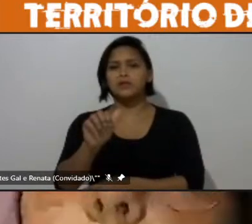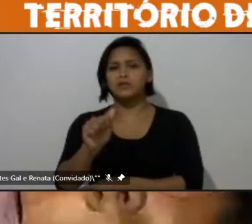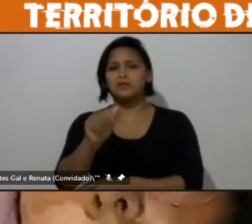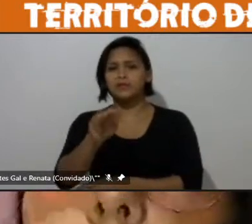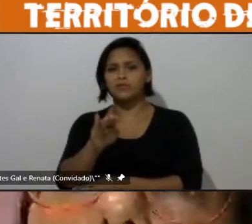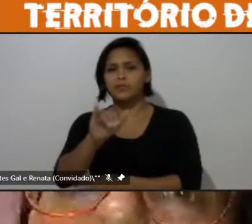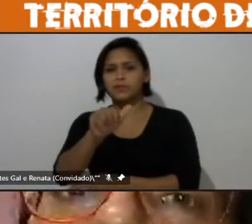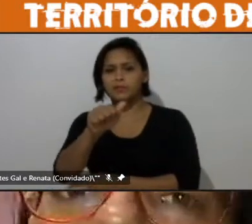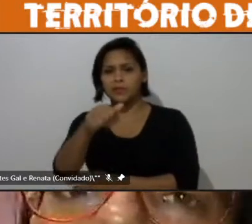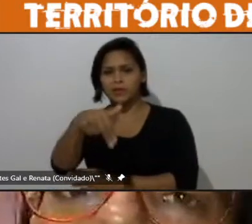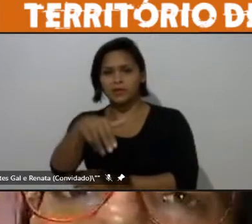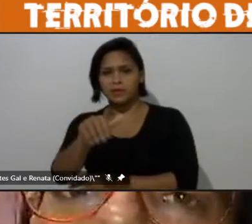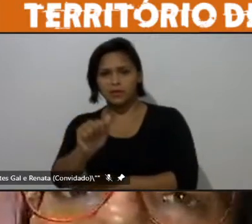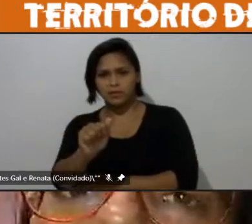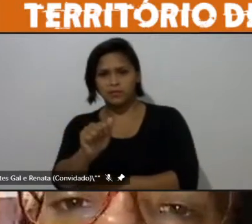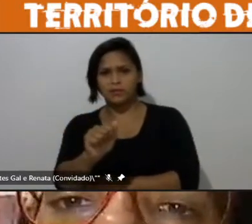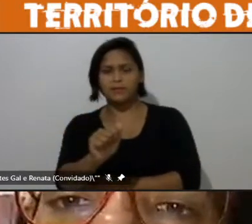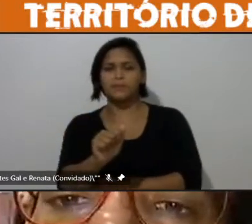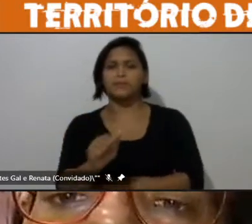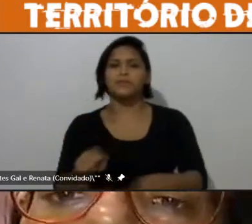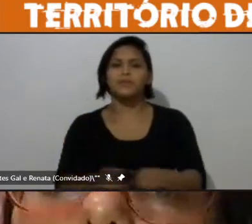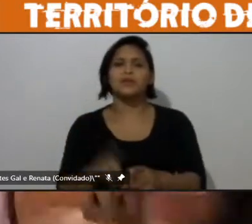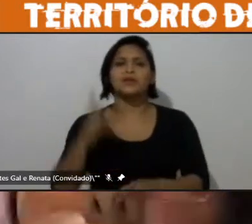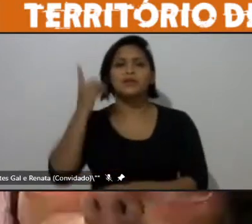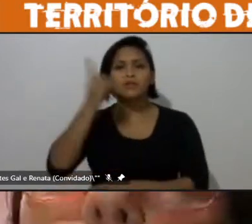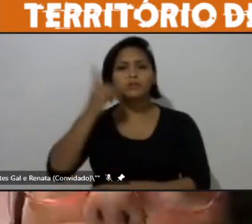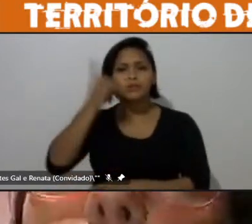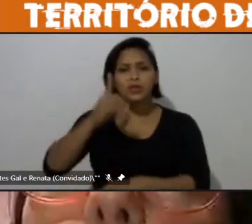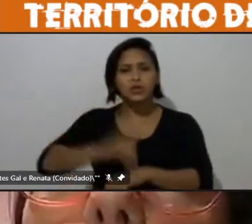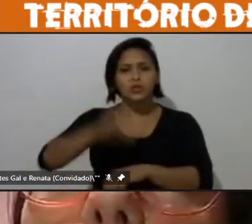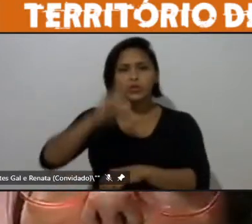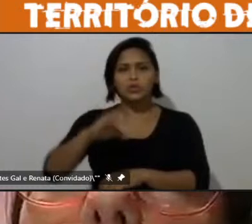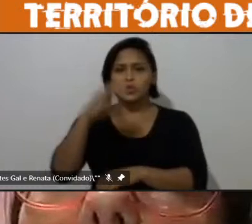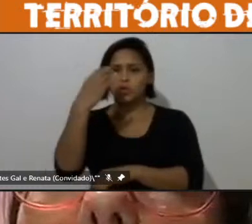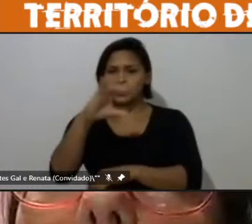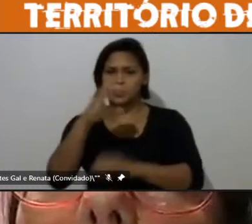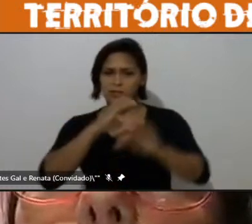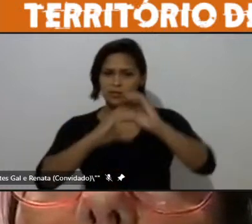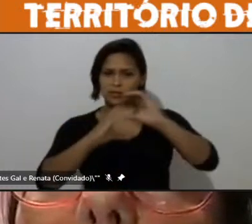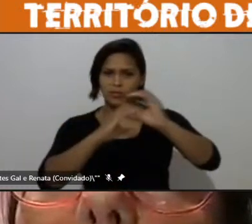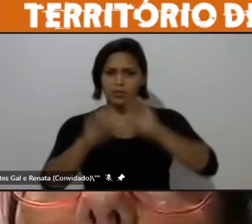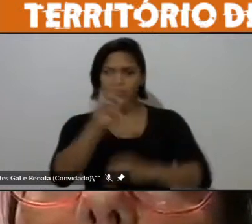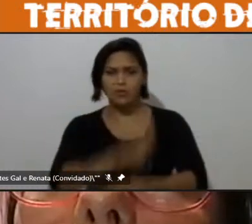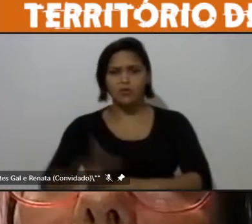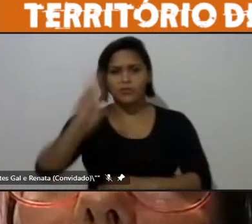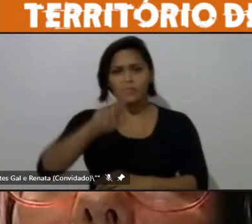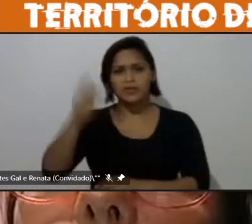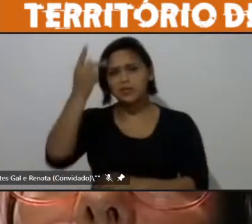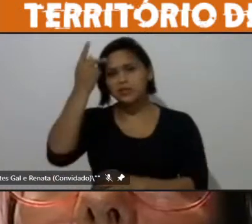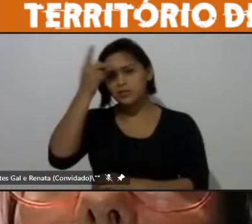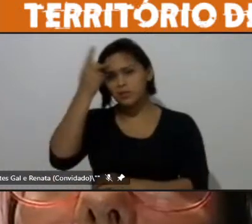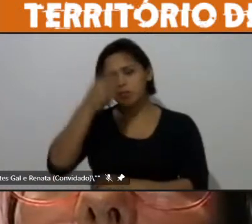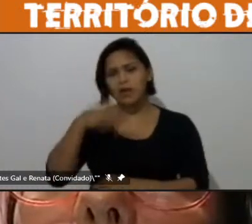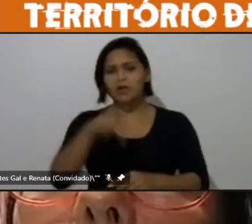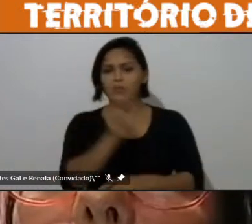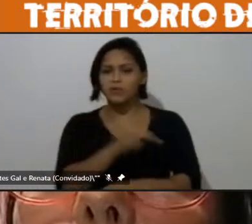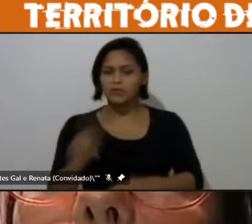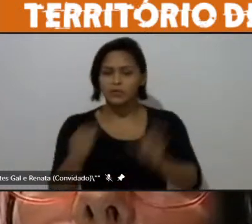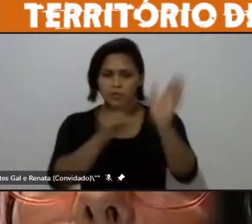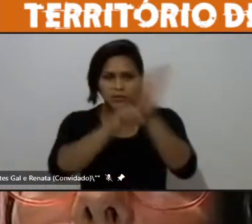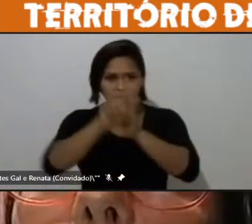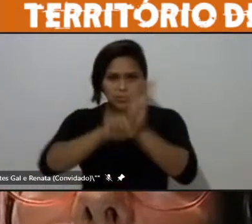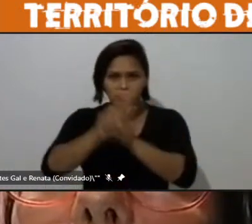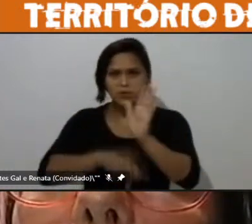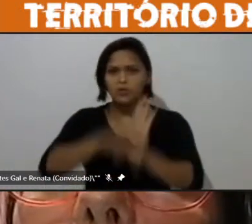Fabiana Félix do Amaral e Silva. Ela é doutora em Ciências da Comunicação pela Universidade de São Paulo, professora e pesquisadora